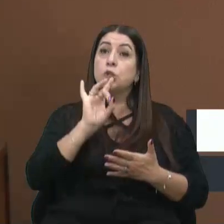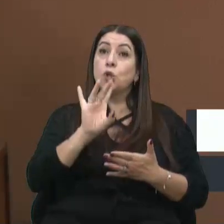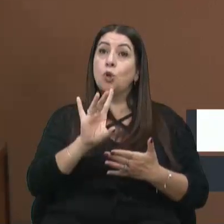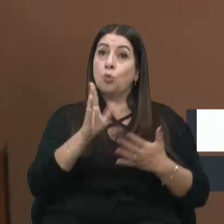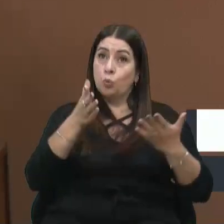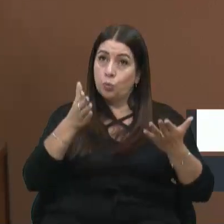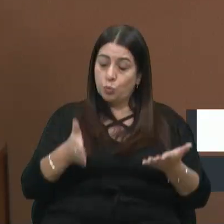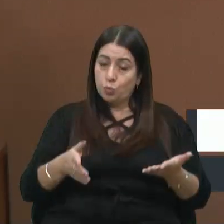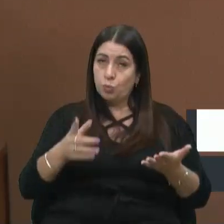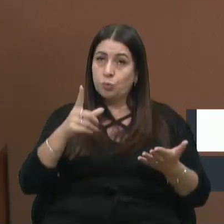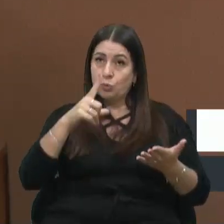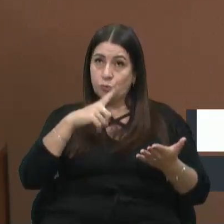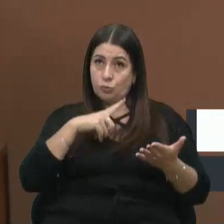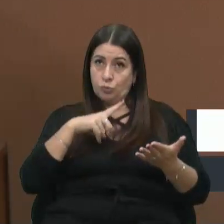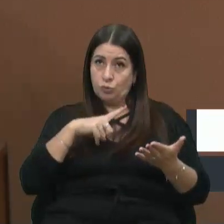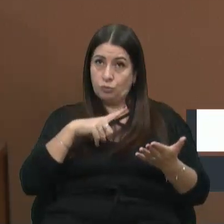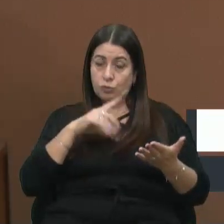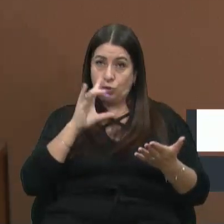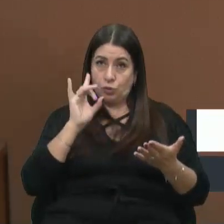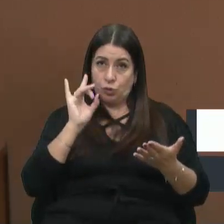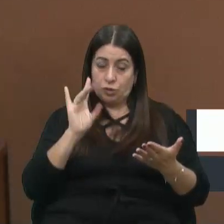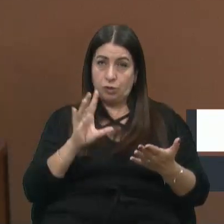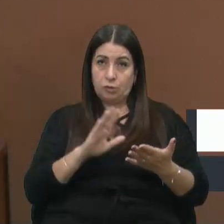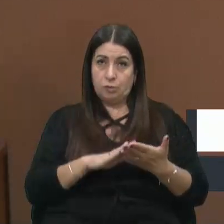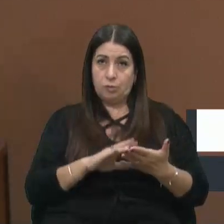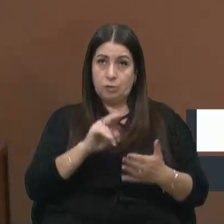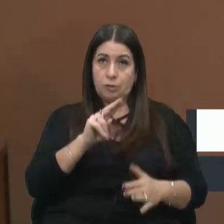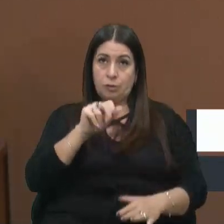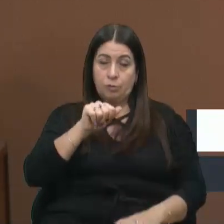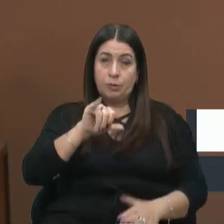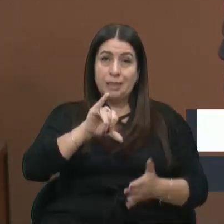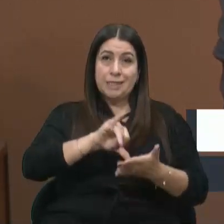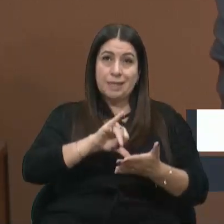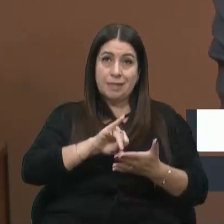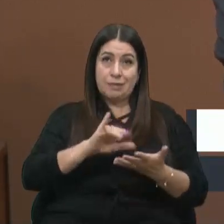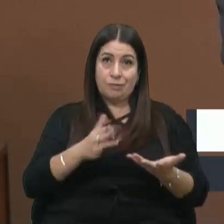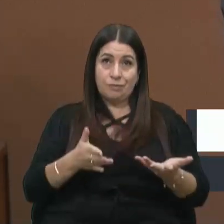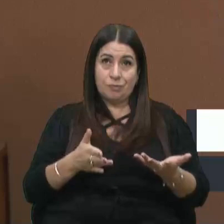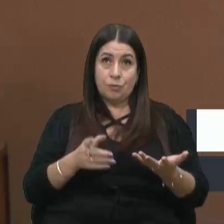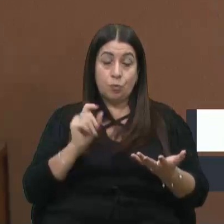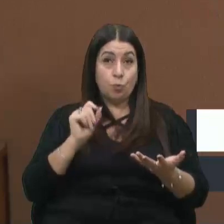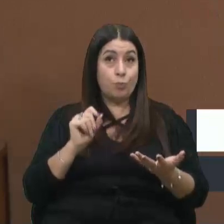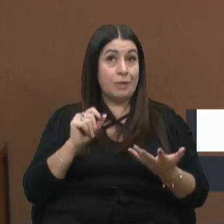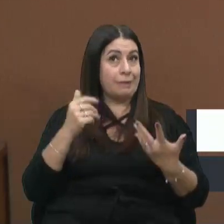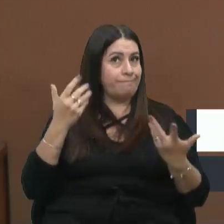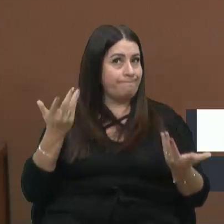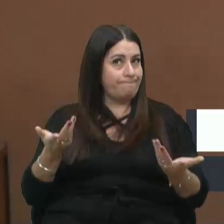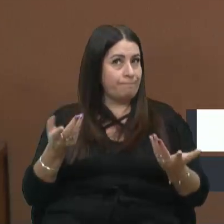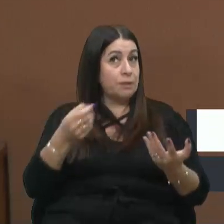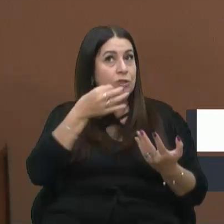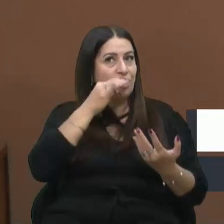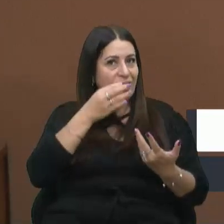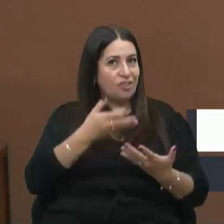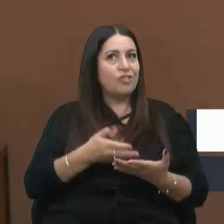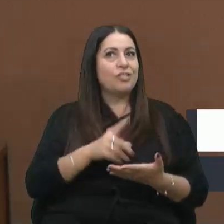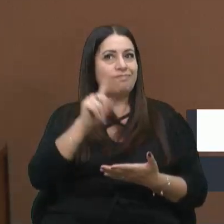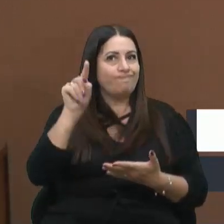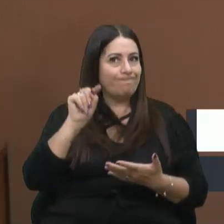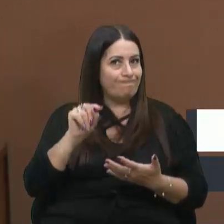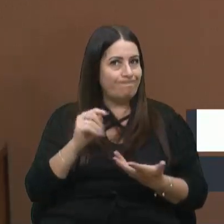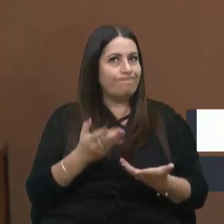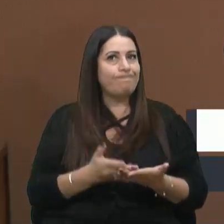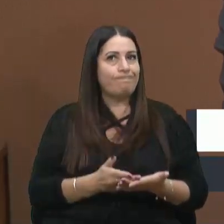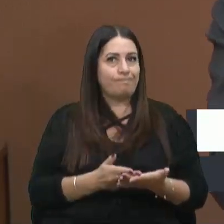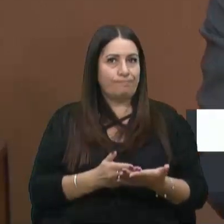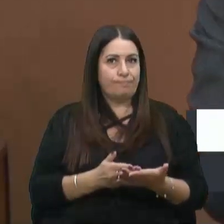hoje tivéssemos somente a UPA Central o que seria de Caxias do Sul